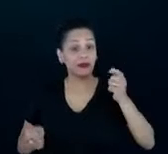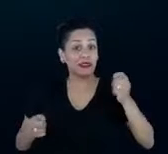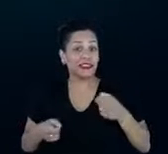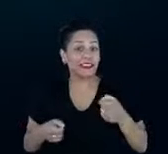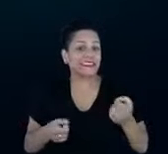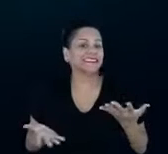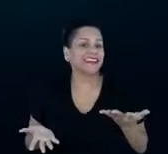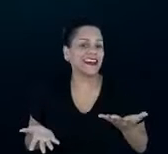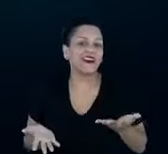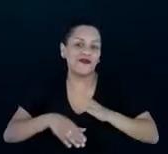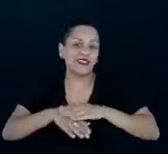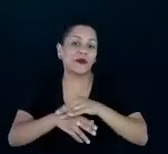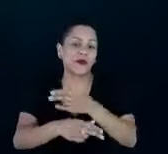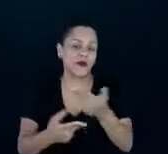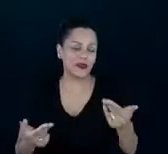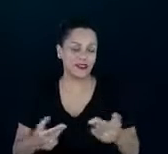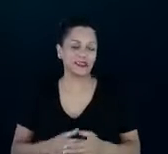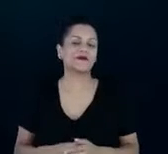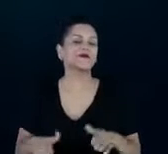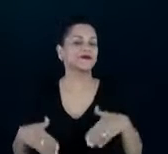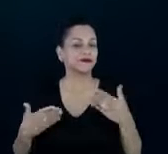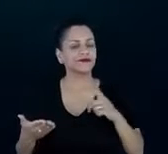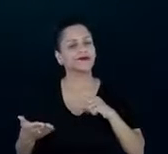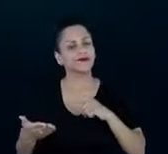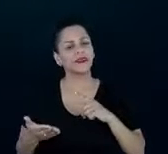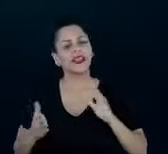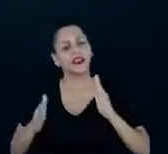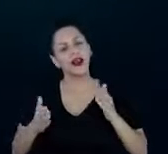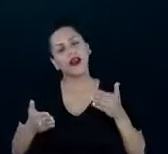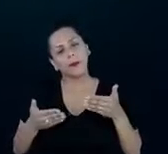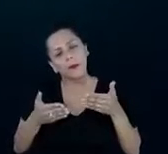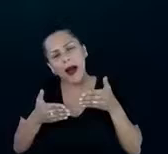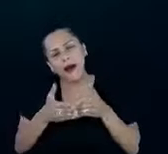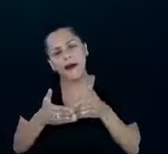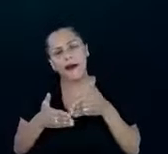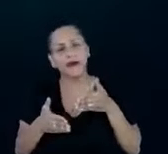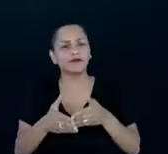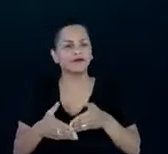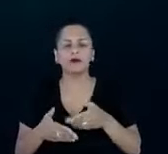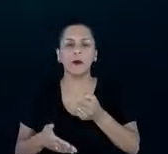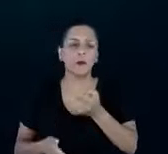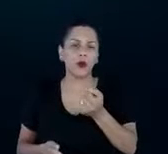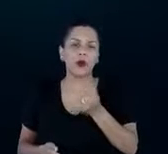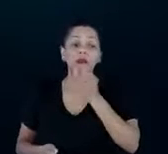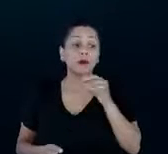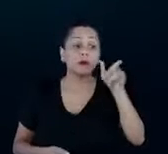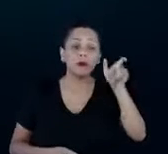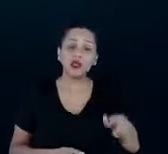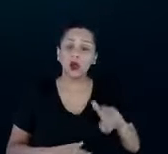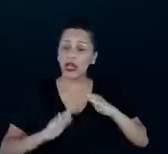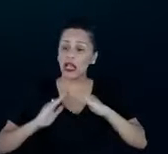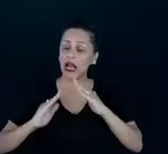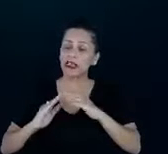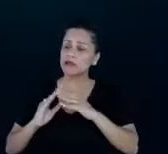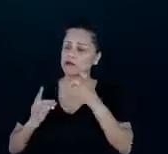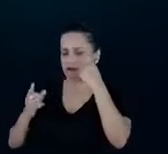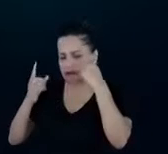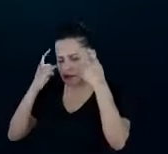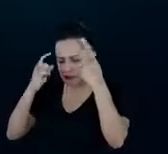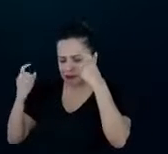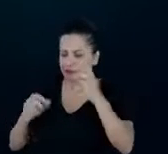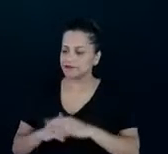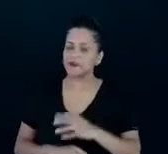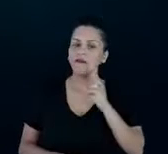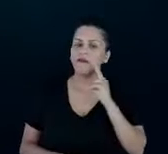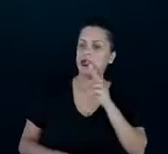potencial de criatividade hoje a barreira de entrada ainda é pequena né um inventor doméstico poderia olhar para um objeto